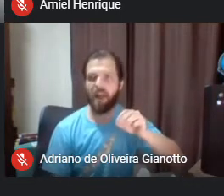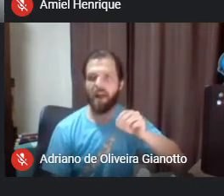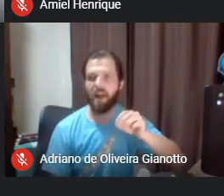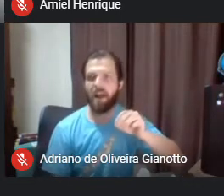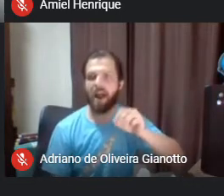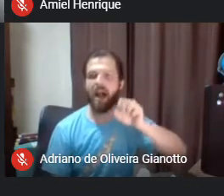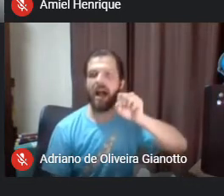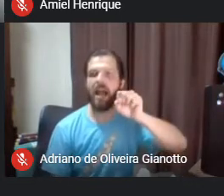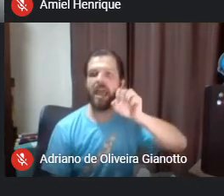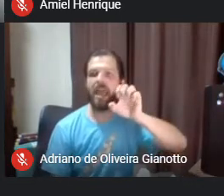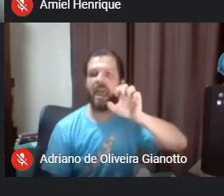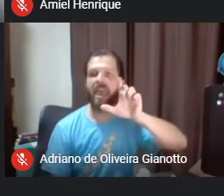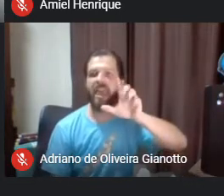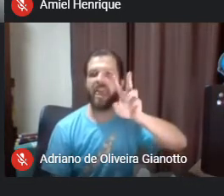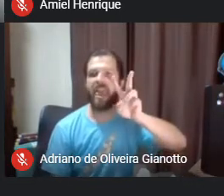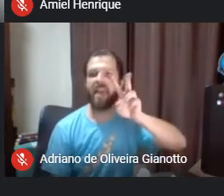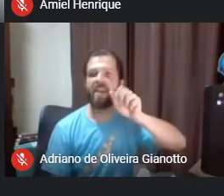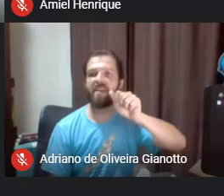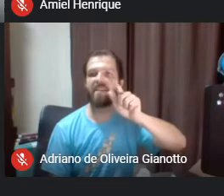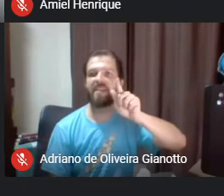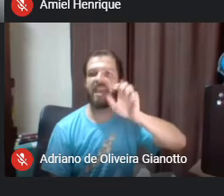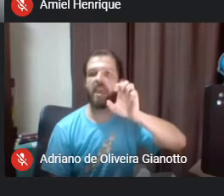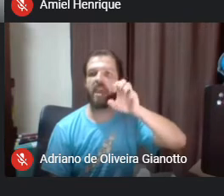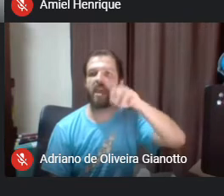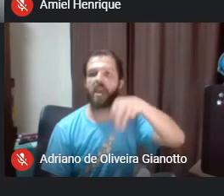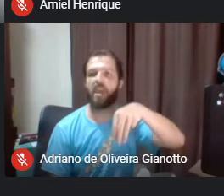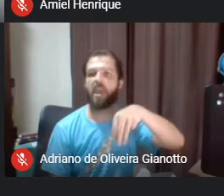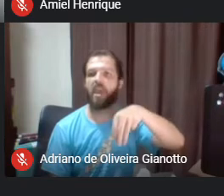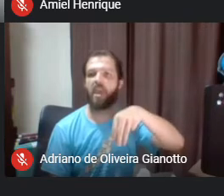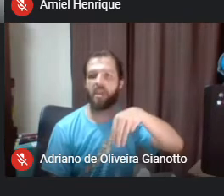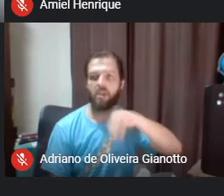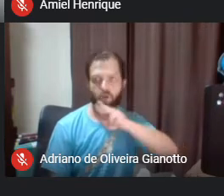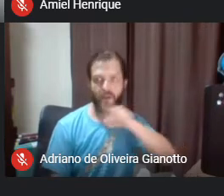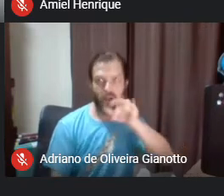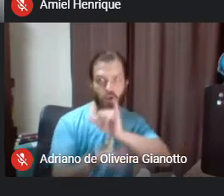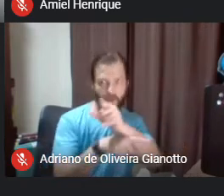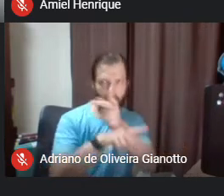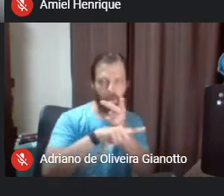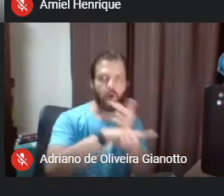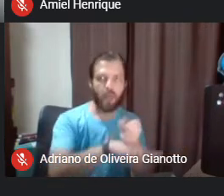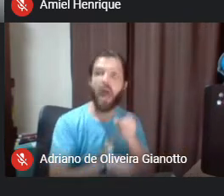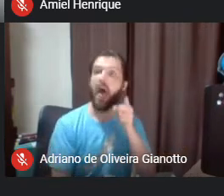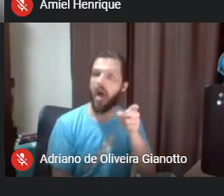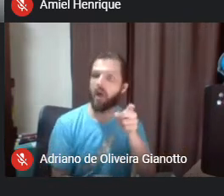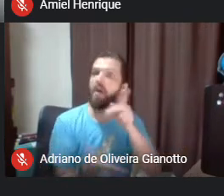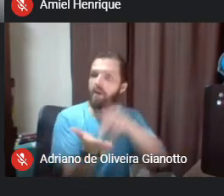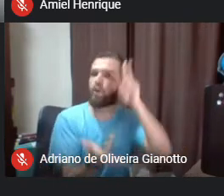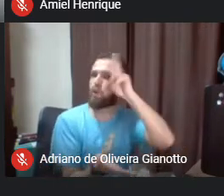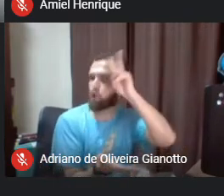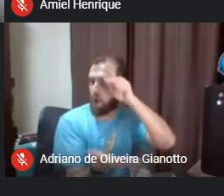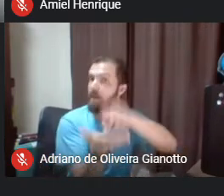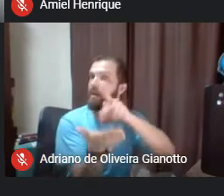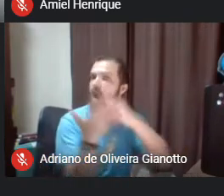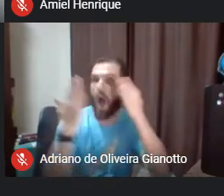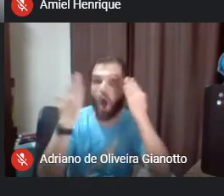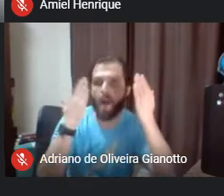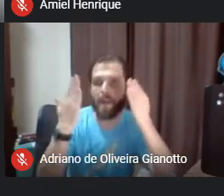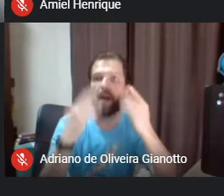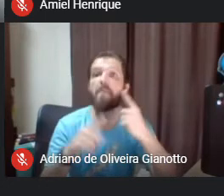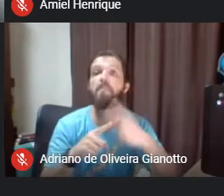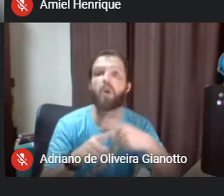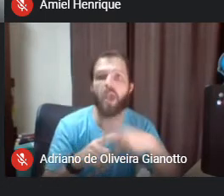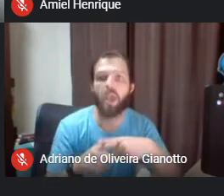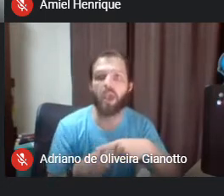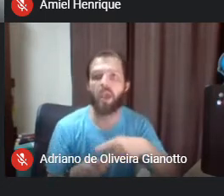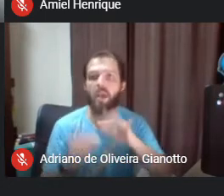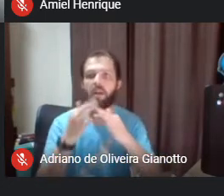do menino, chamado Menino Selvagem. O Menino Selvagem, vocês procuram um vídeo no YouTube, é